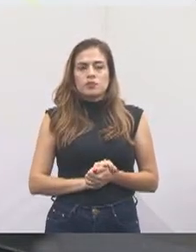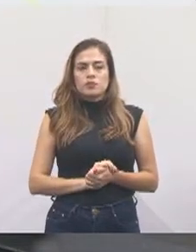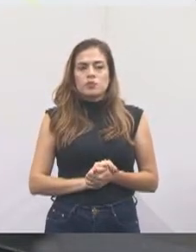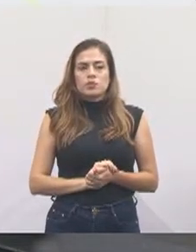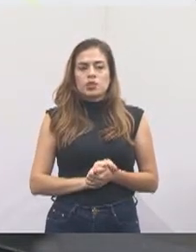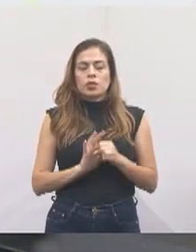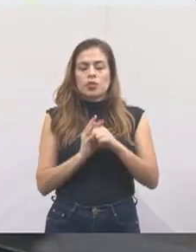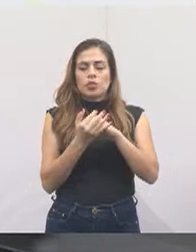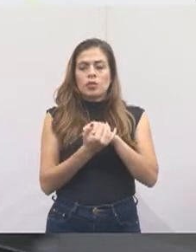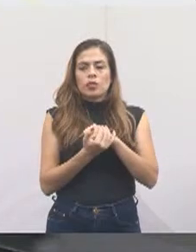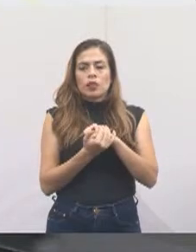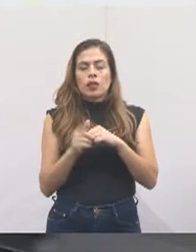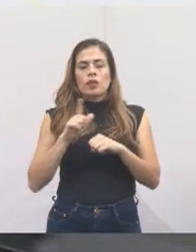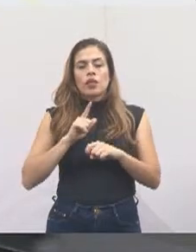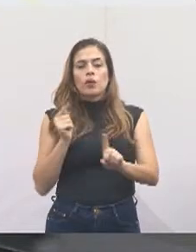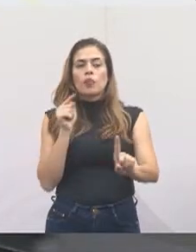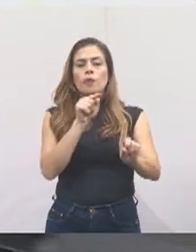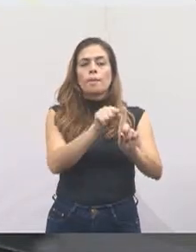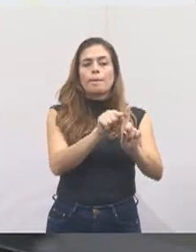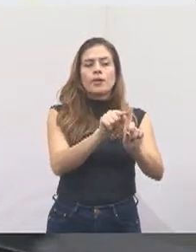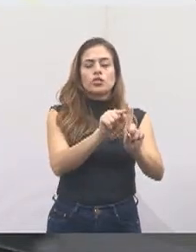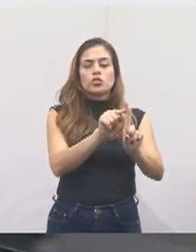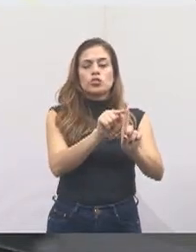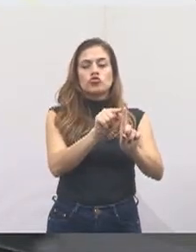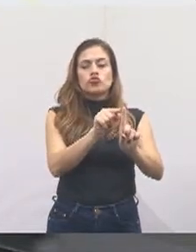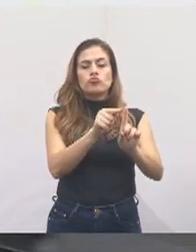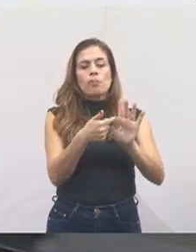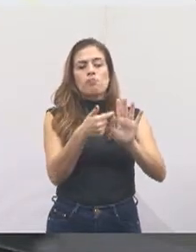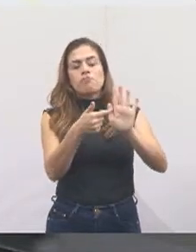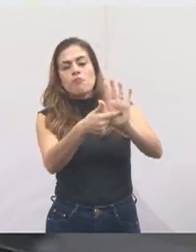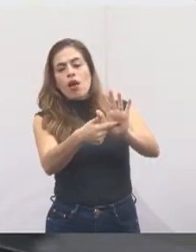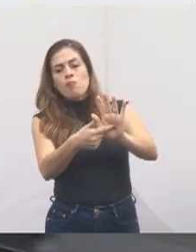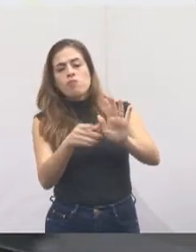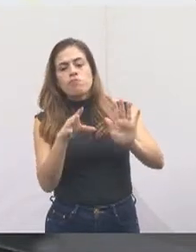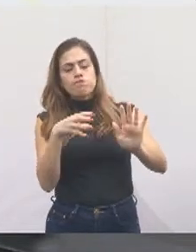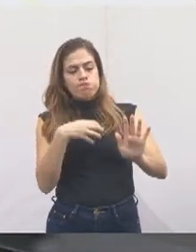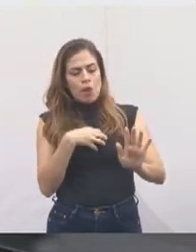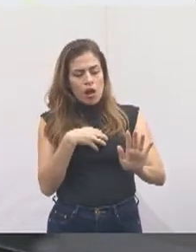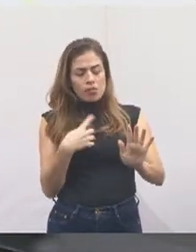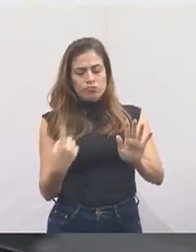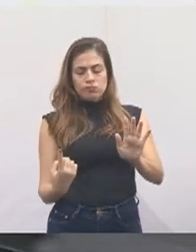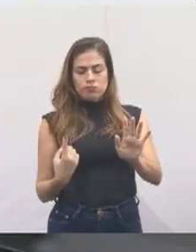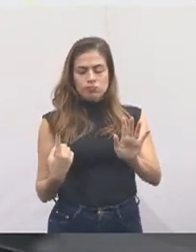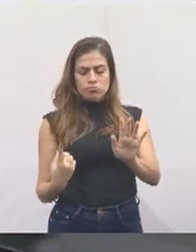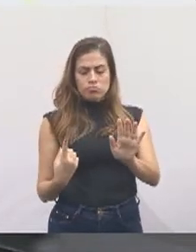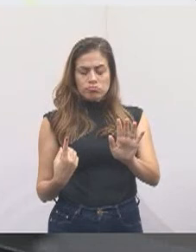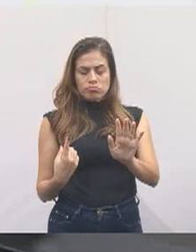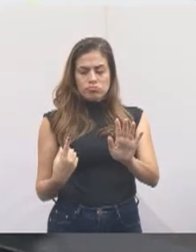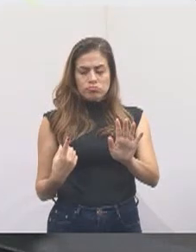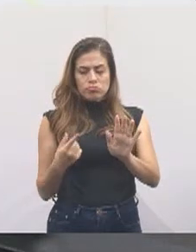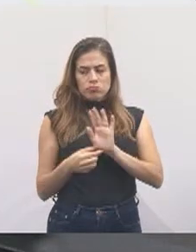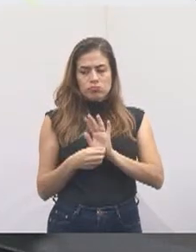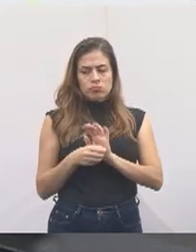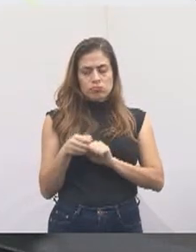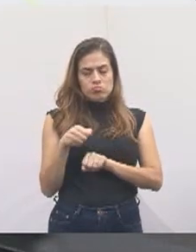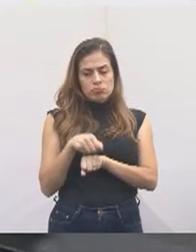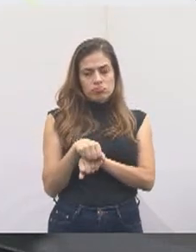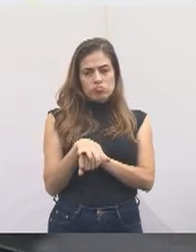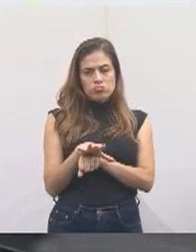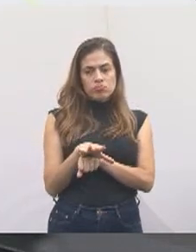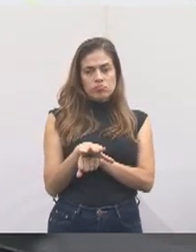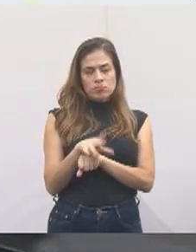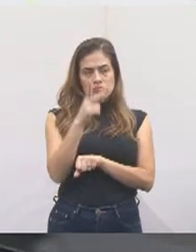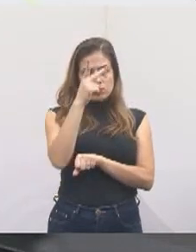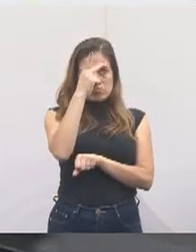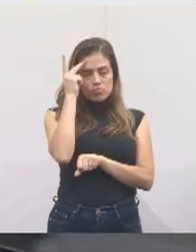covid-19 tem como como objetivo identificar a infecção atual e individual e é indicado para pessoas com